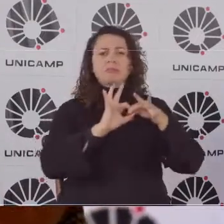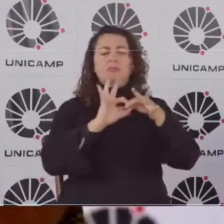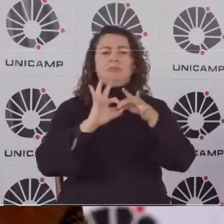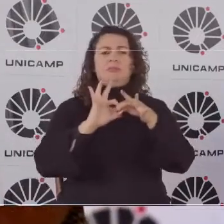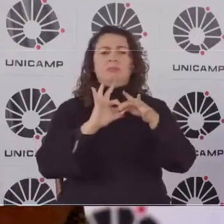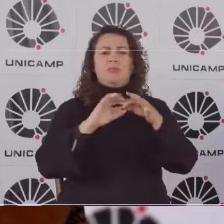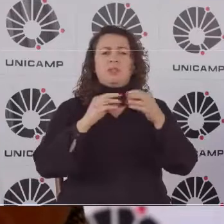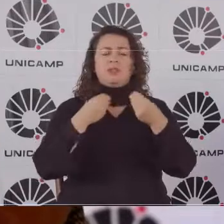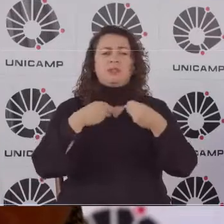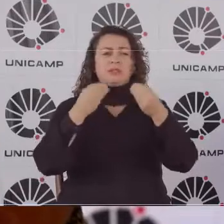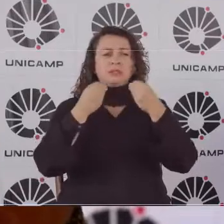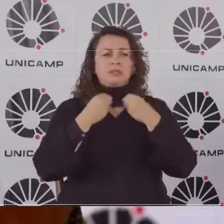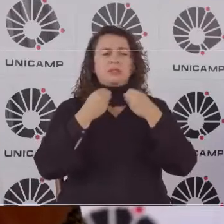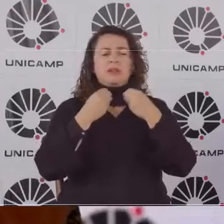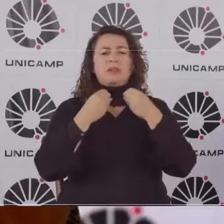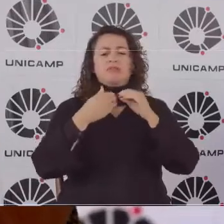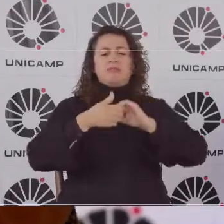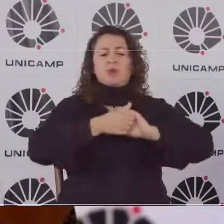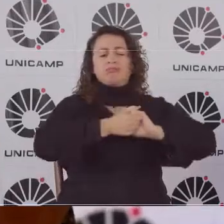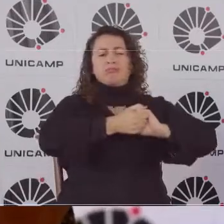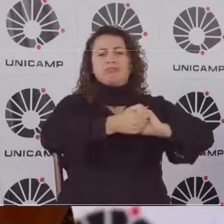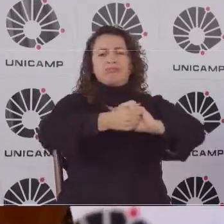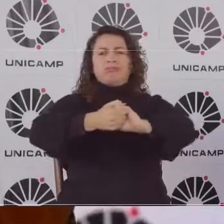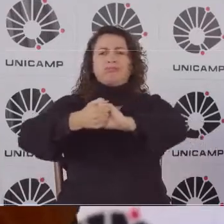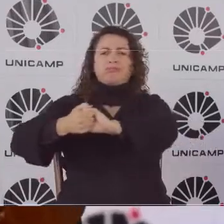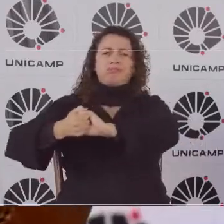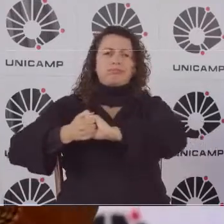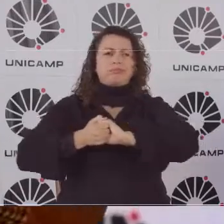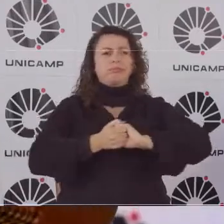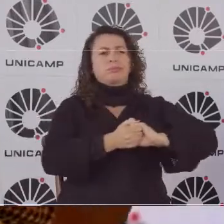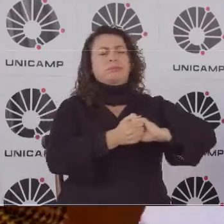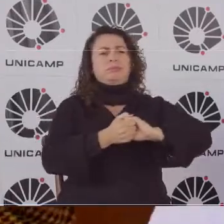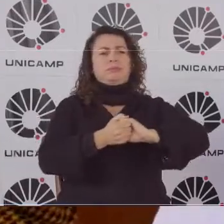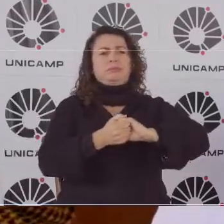faz lá dar as mãos